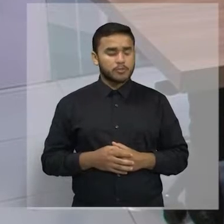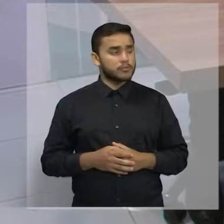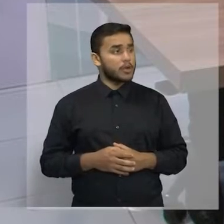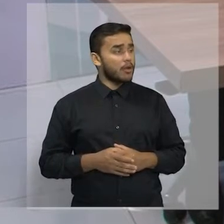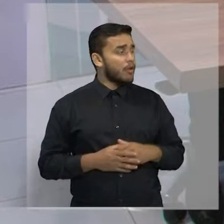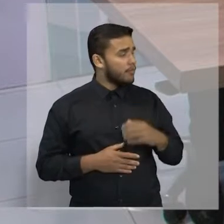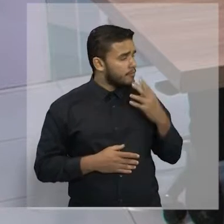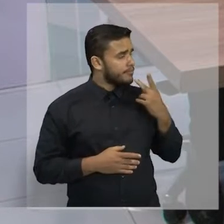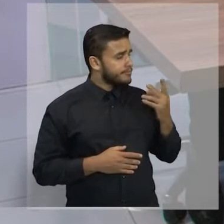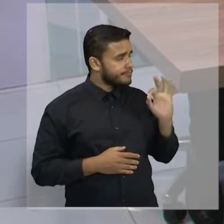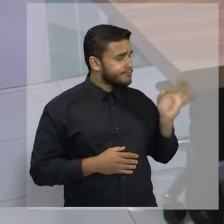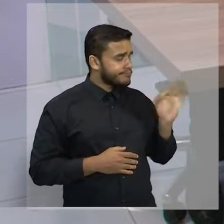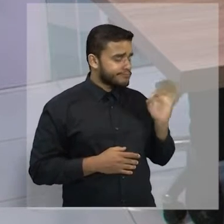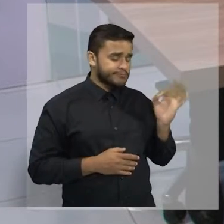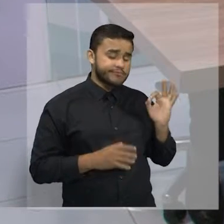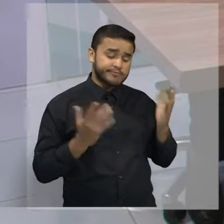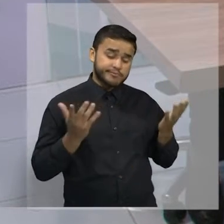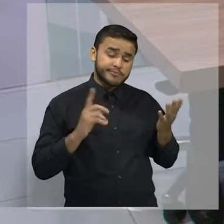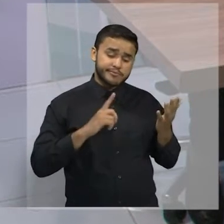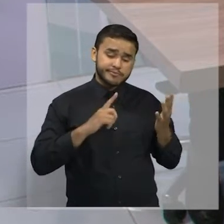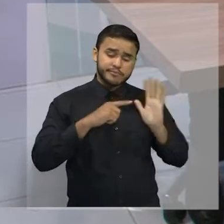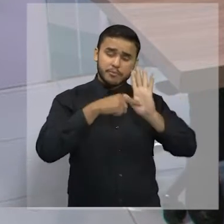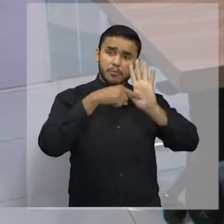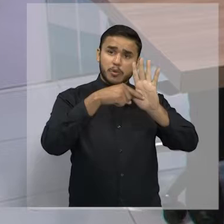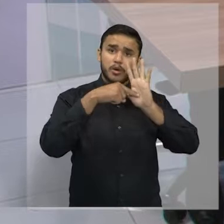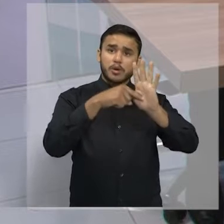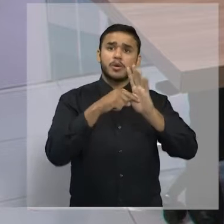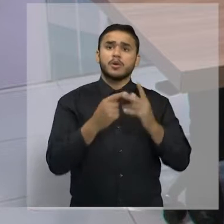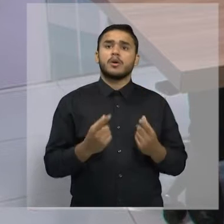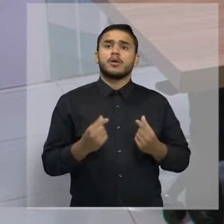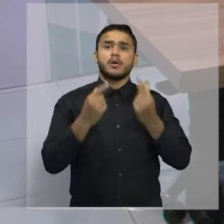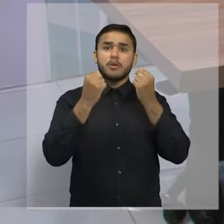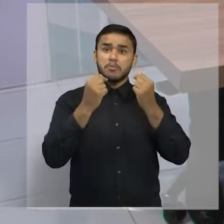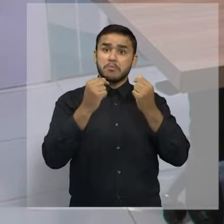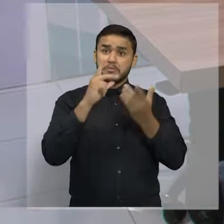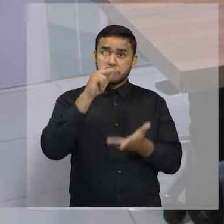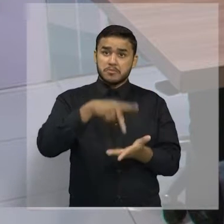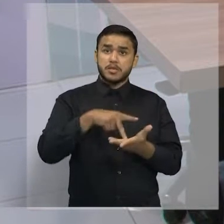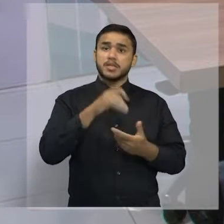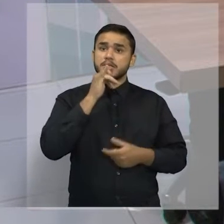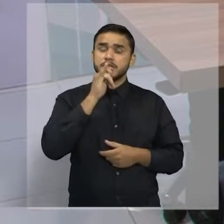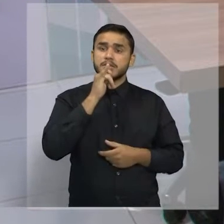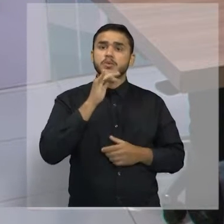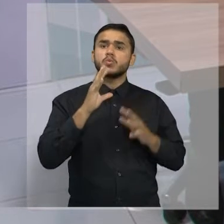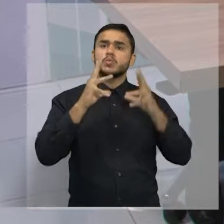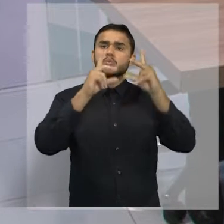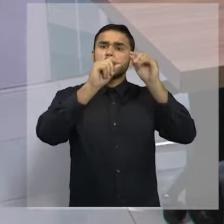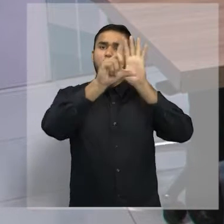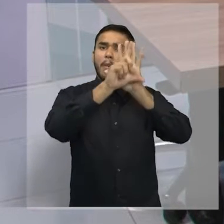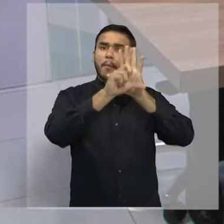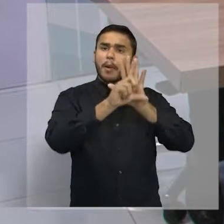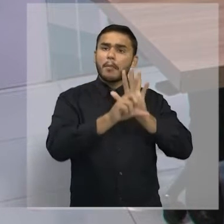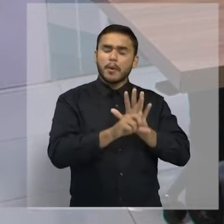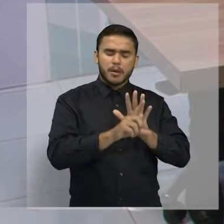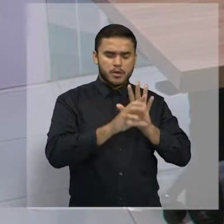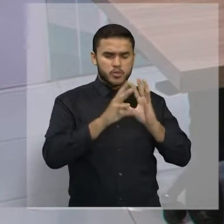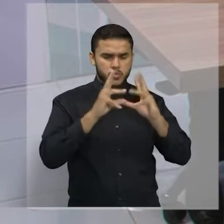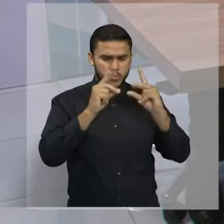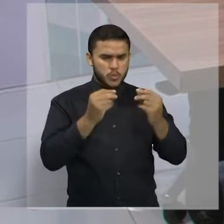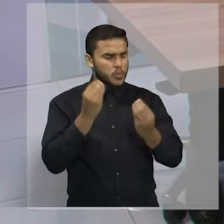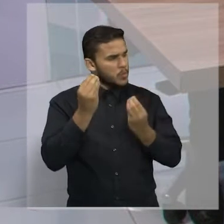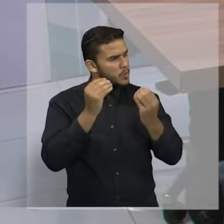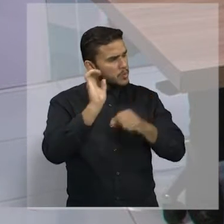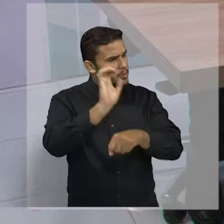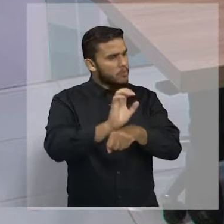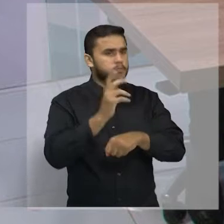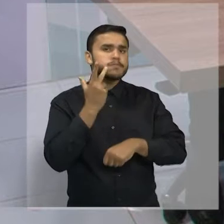na especulação. Né? Se trouxer a base de dados real, quer dizer, as regulações propostas, a legislação no